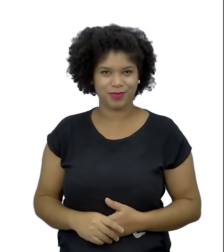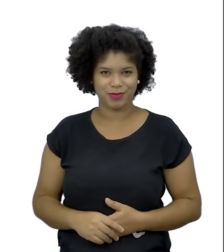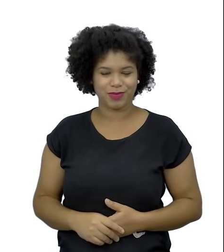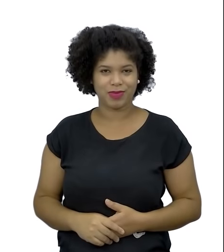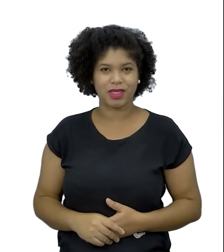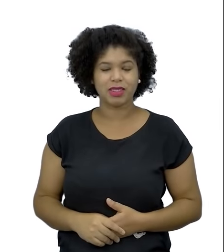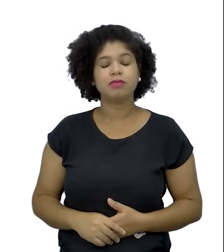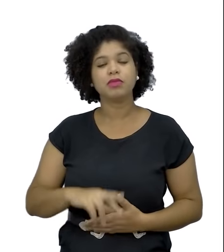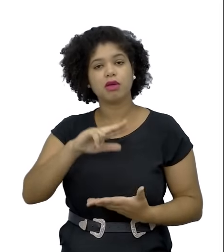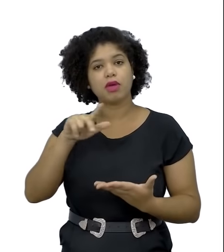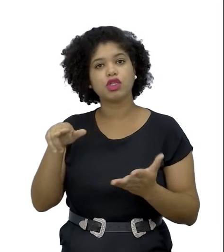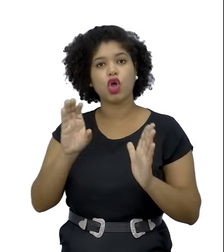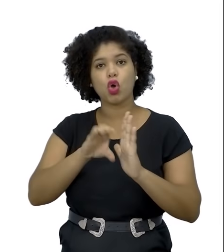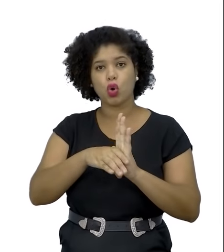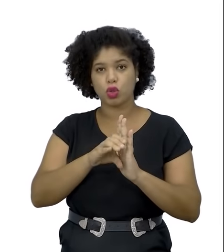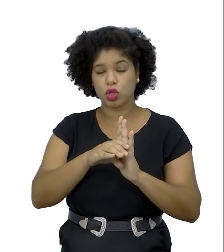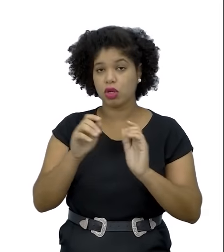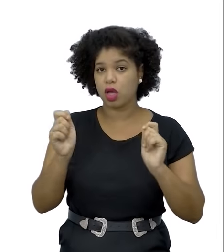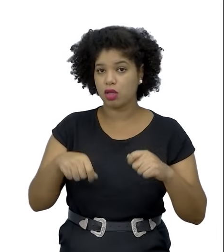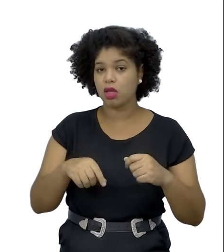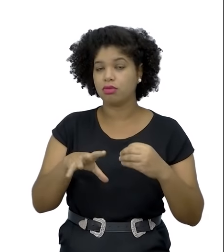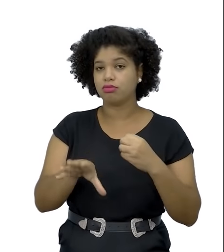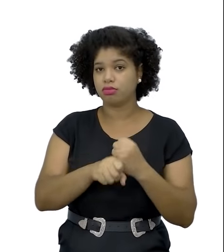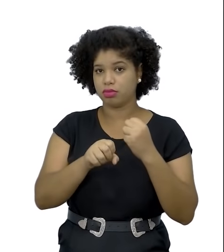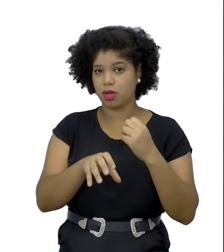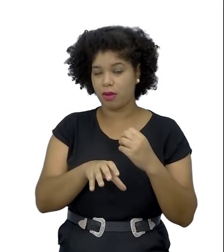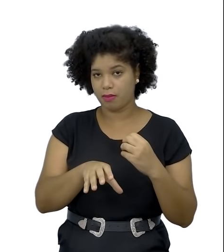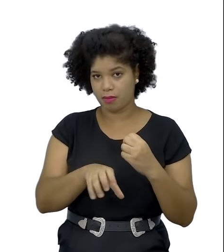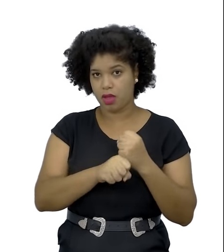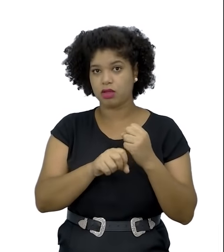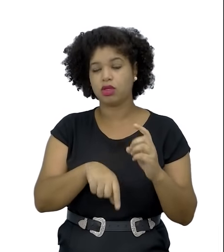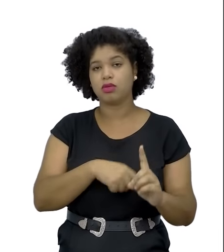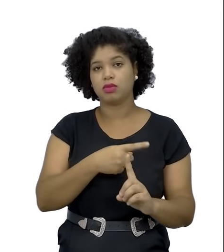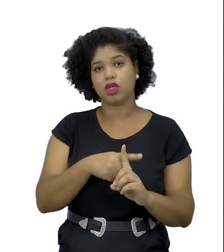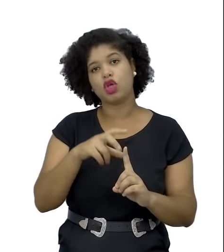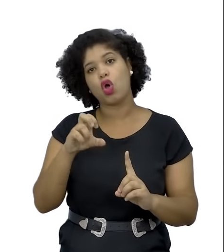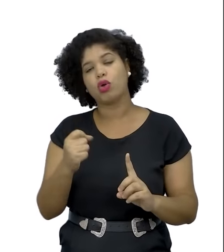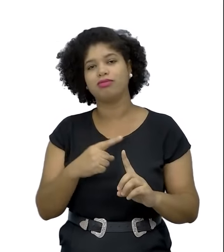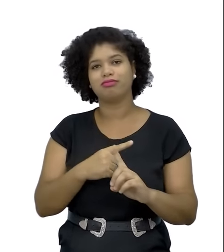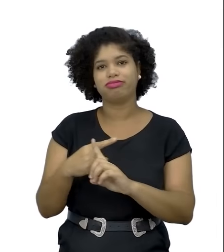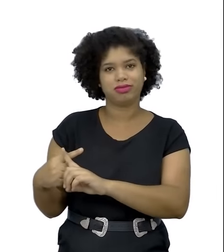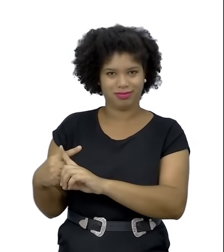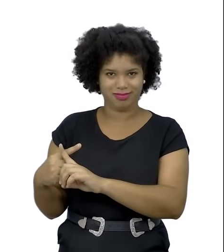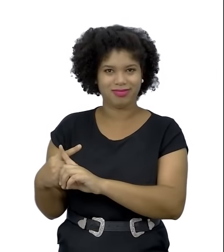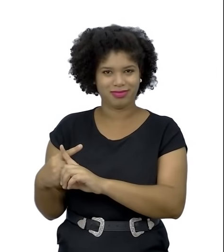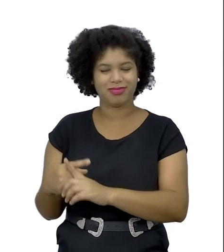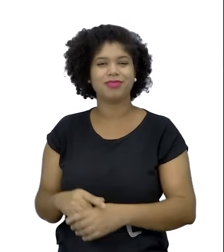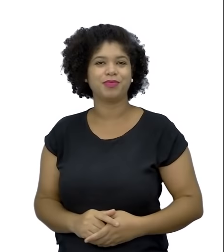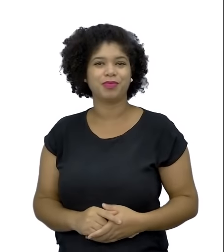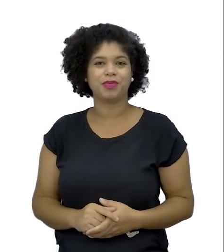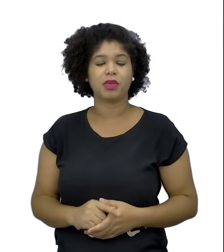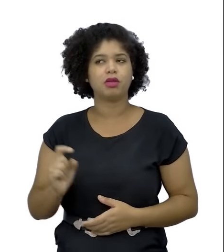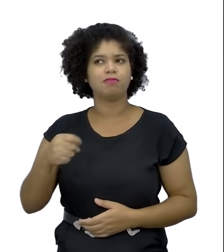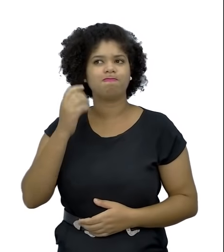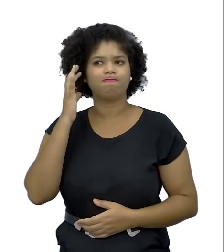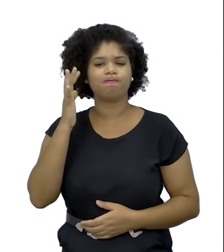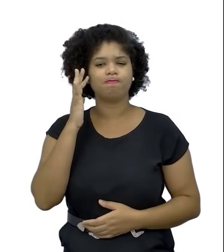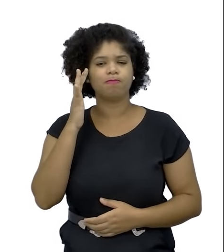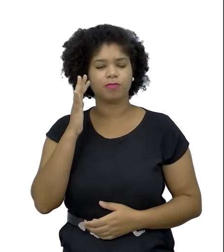campos conceituais, eles podem ser aditivos ou multiplicativos. E nós, pensando,